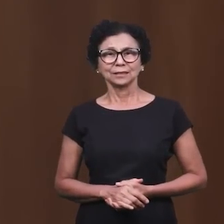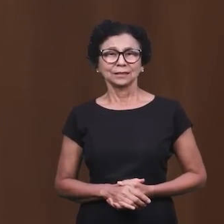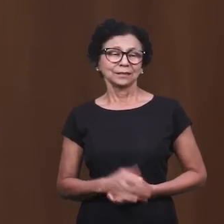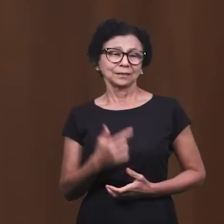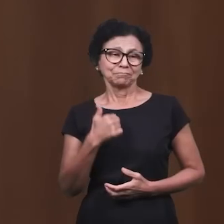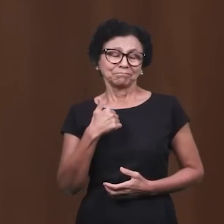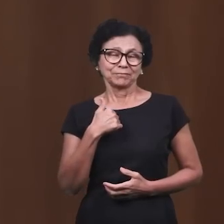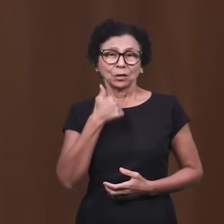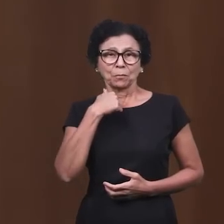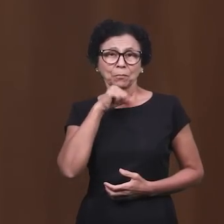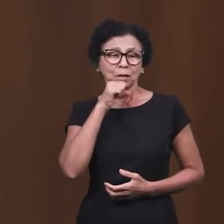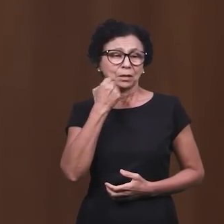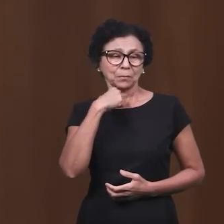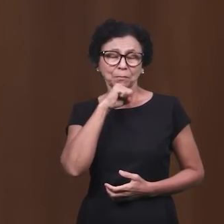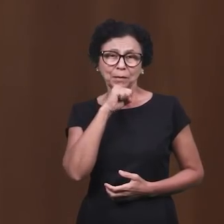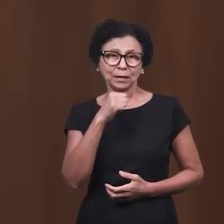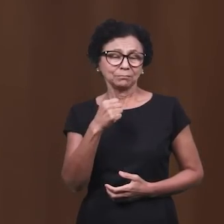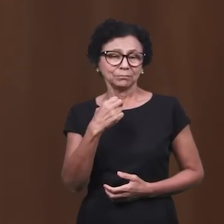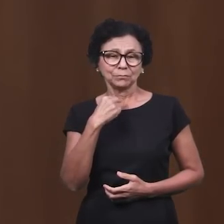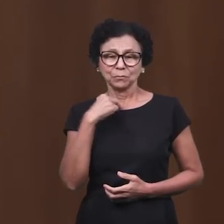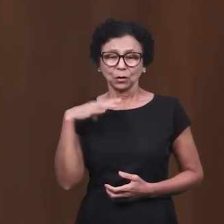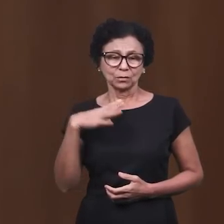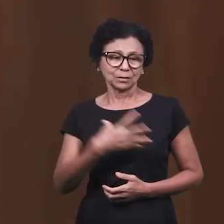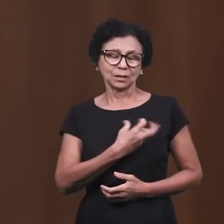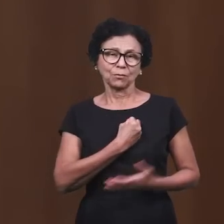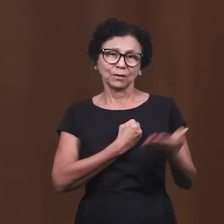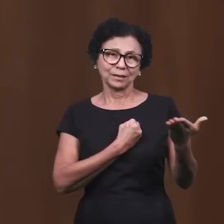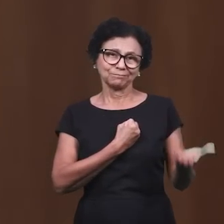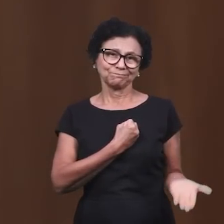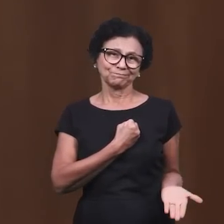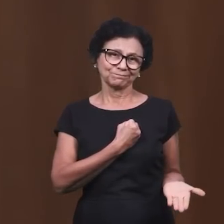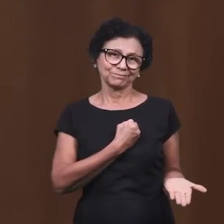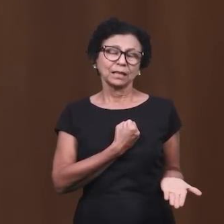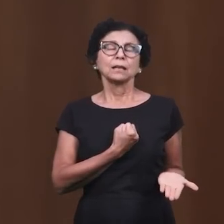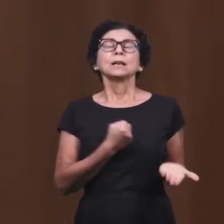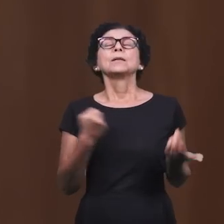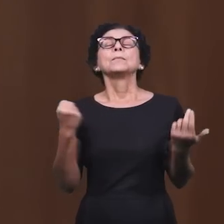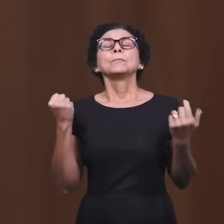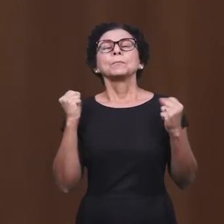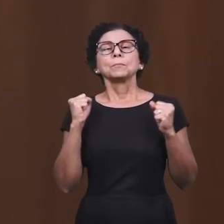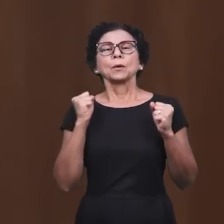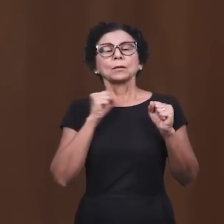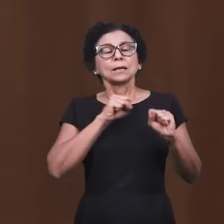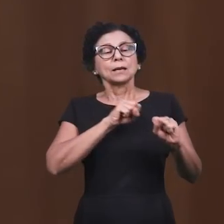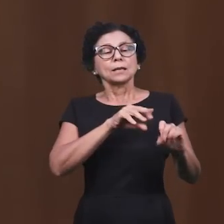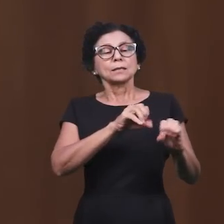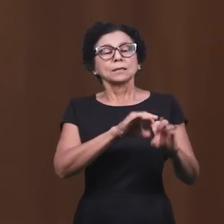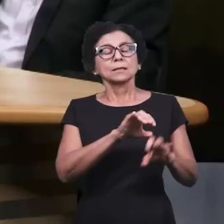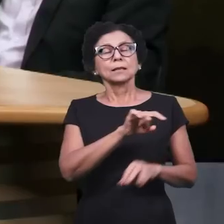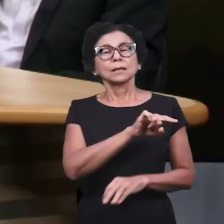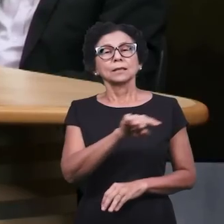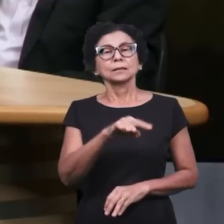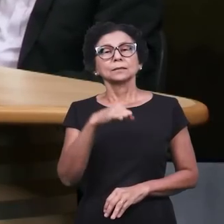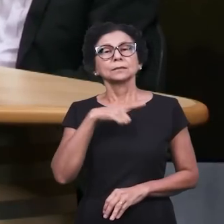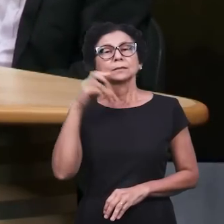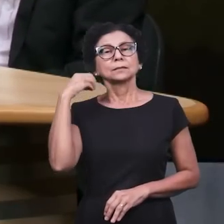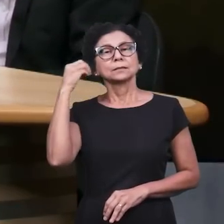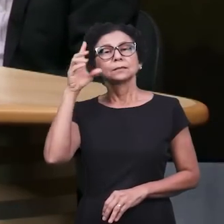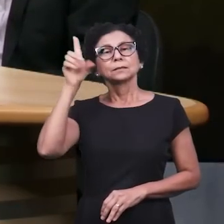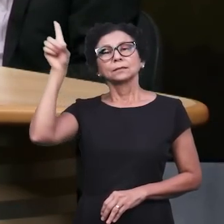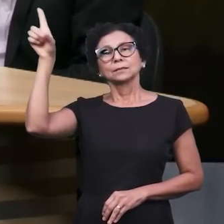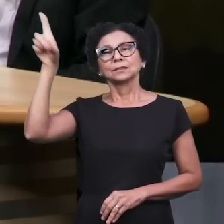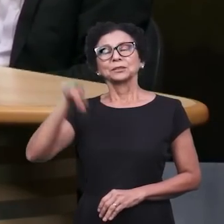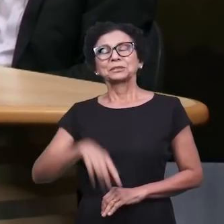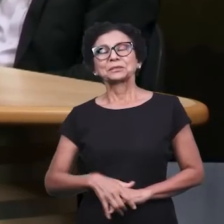né? Mas há uma responsabilidade nossa, sim, em ensiná-los para que eles possam ter uma experiência com Deus. Né? E o Guilherme usou uma expressão